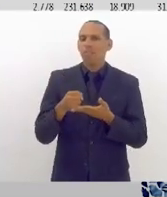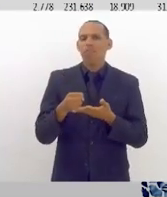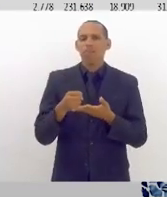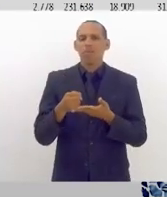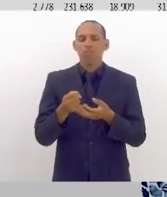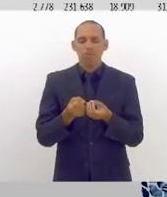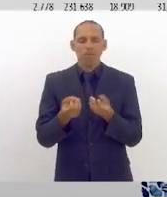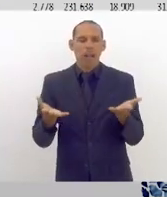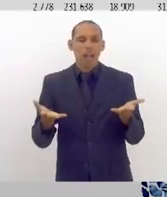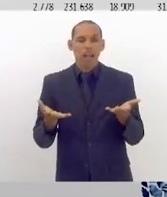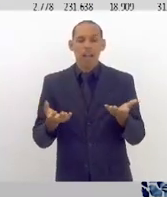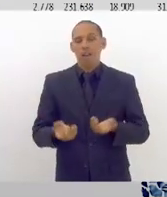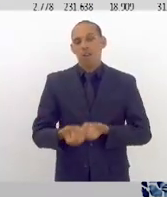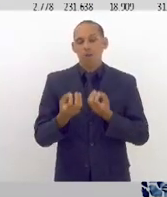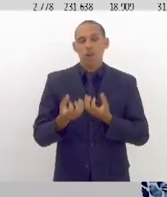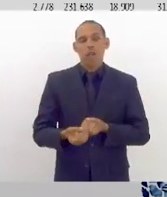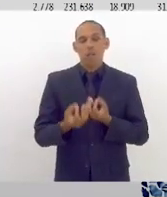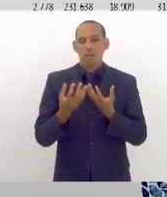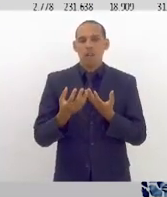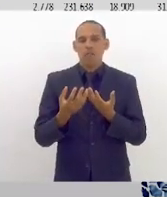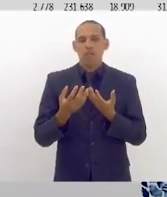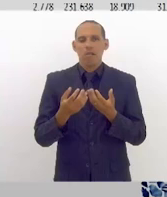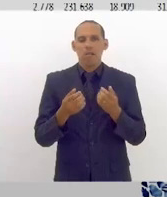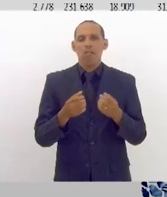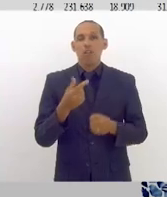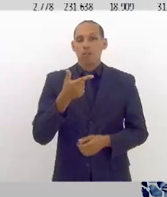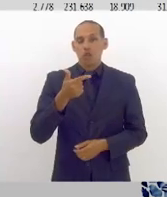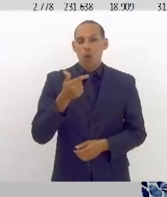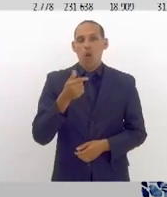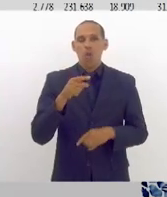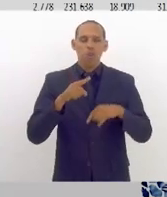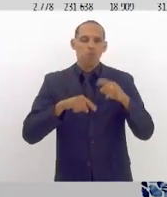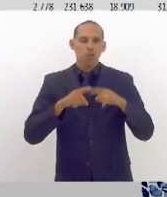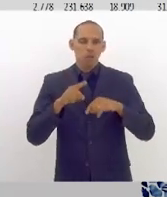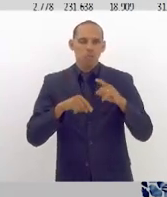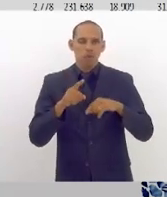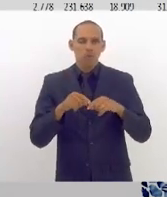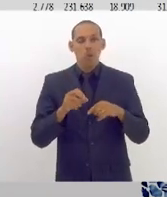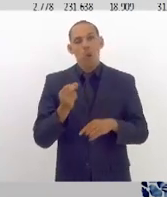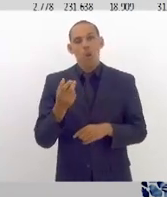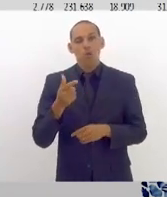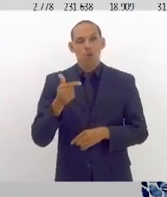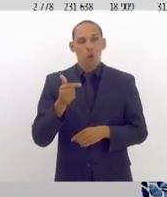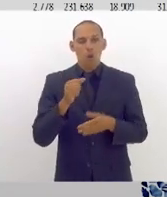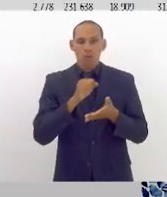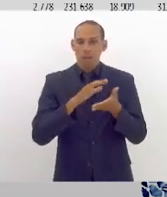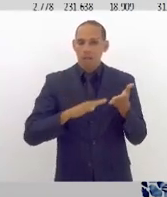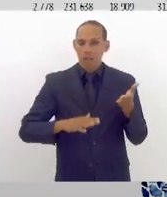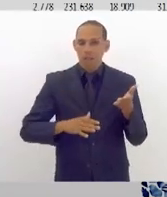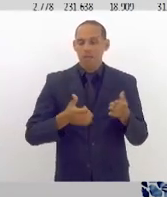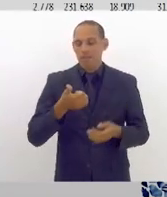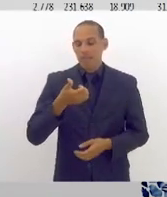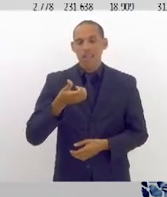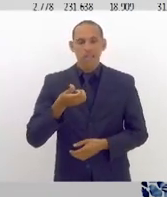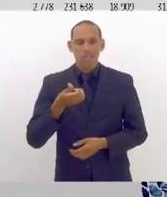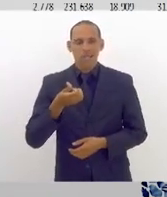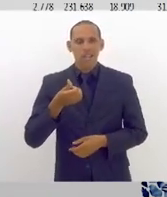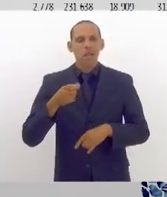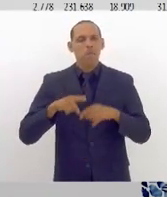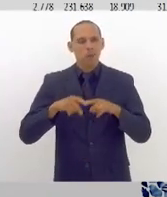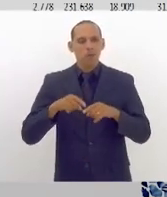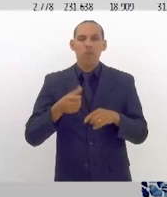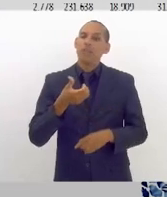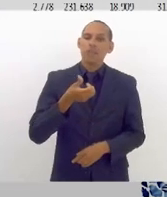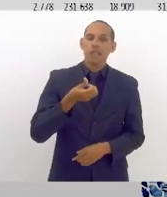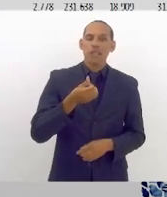vai disponibilizar as informações no nível de agregação de 12 produtos 12 atividades 16 produtos 16